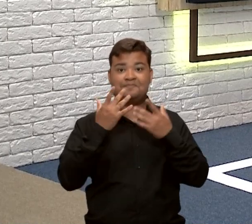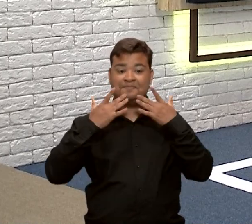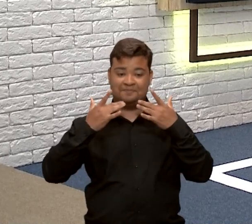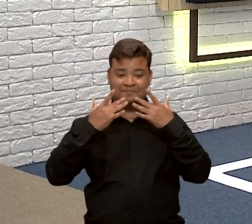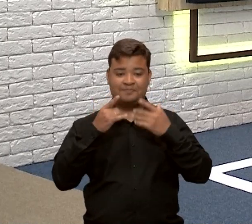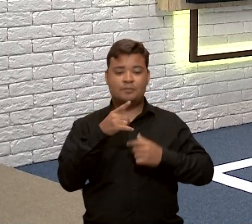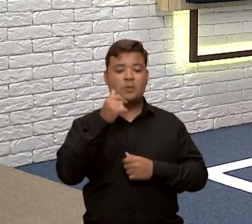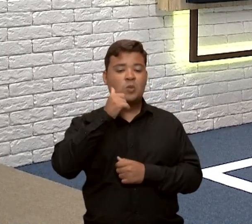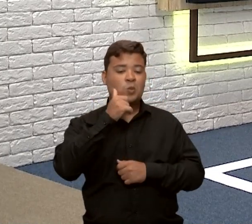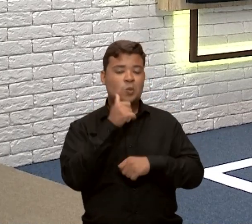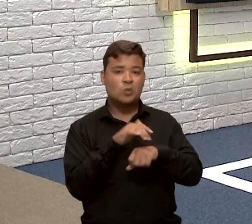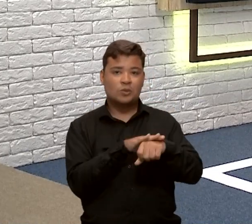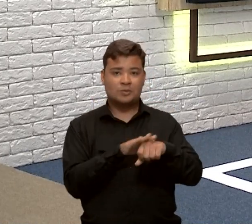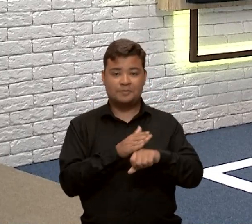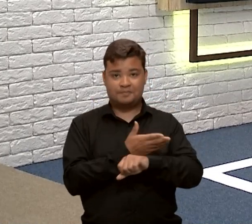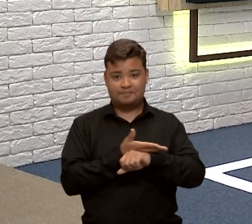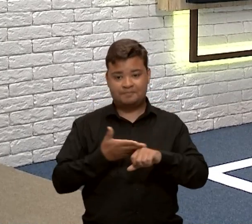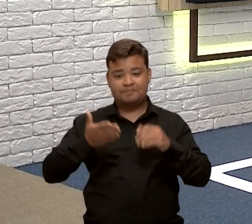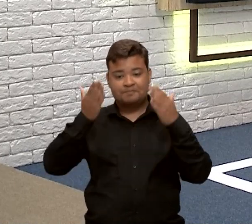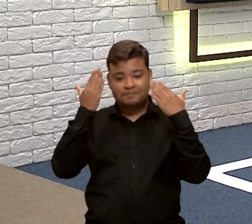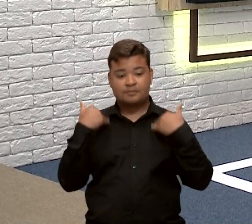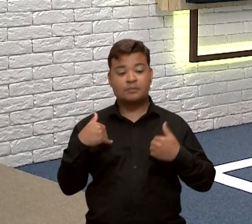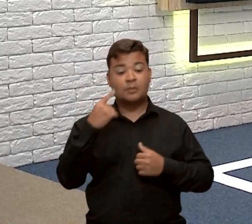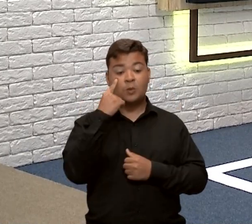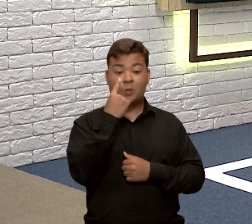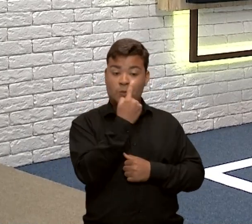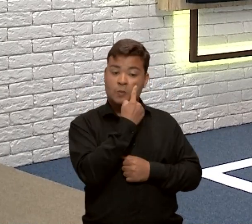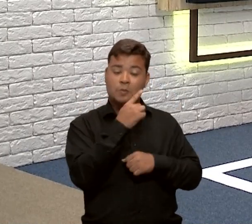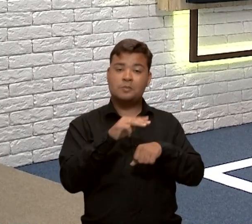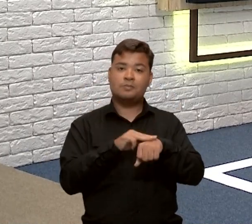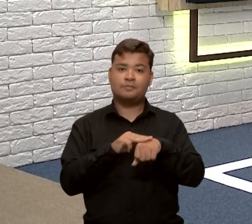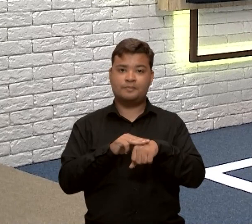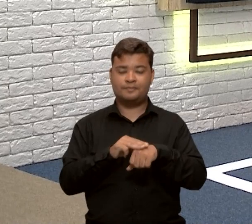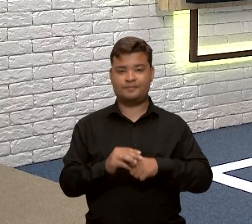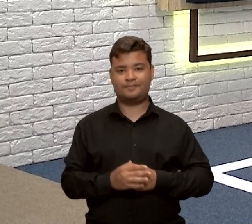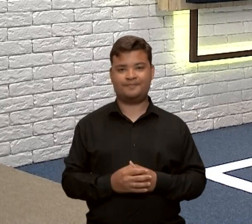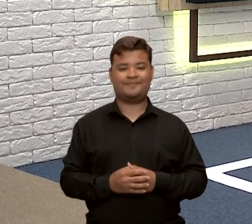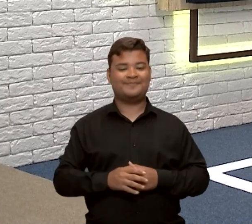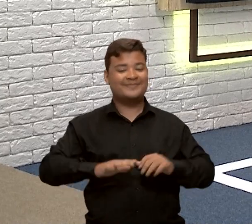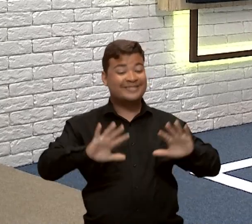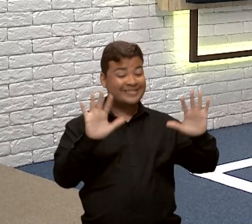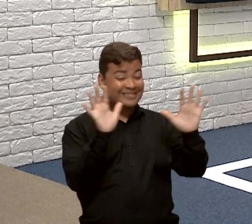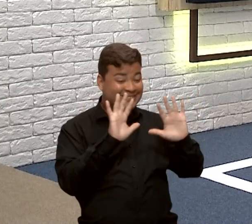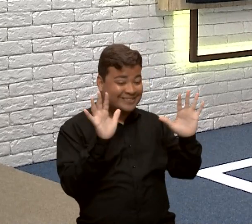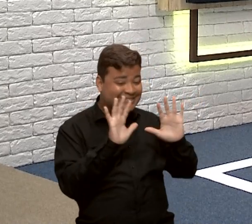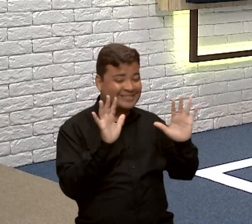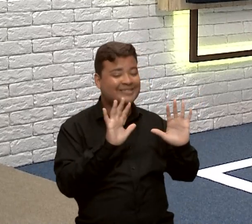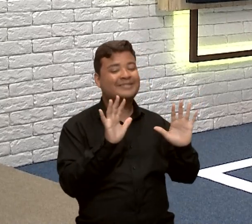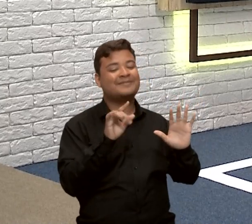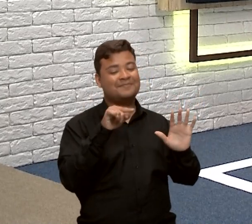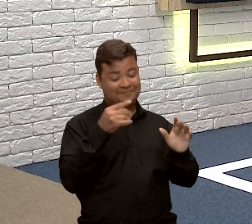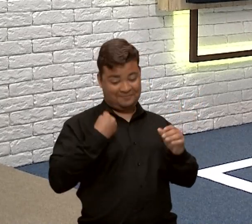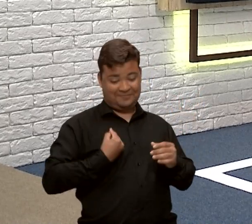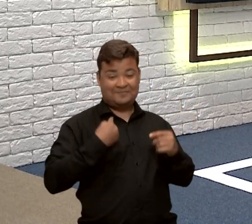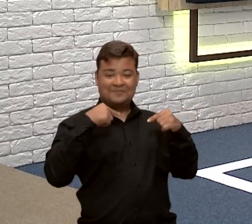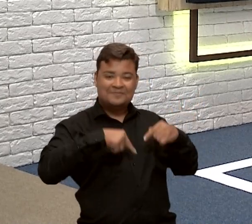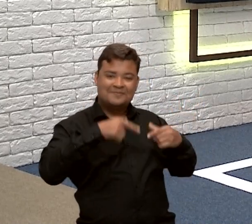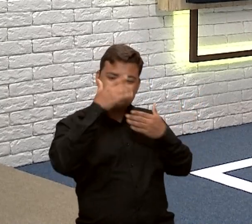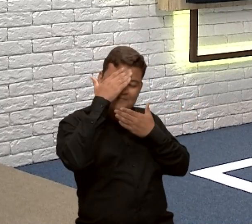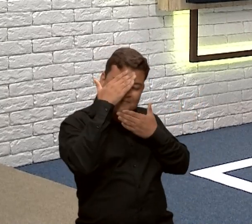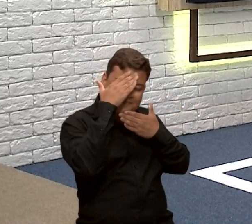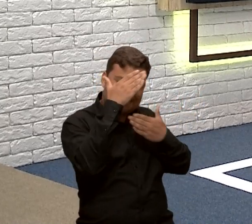mulher branca, com cabelos e olhos castanhos. Olá, muito obrigada pela sua presença, Renata, é um prazer recebê-la